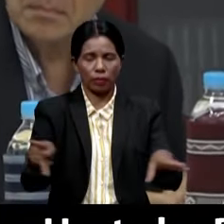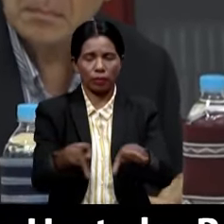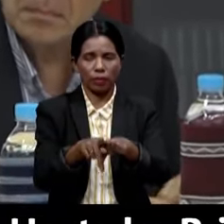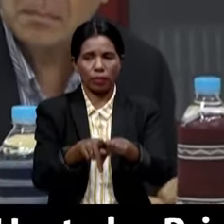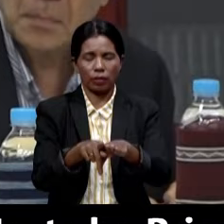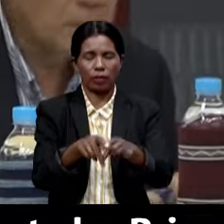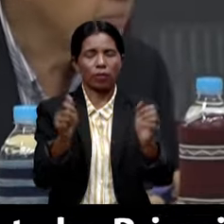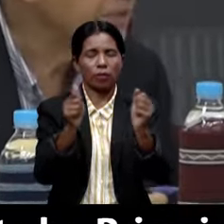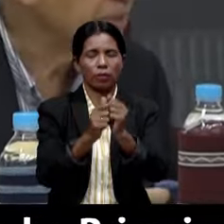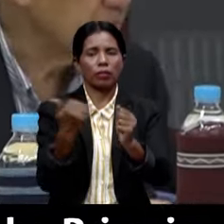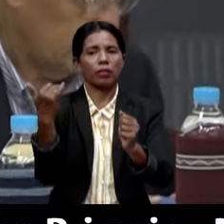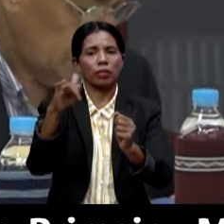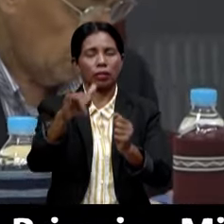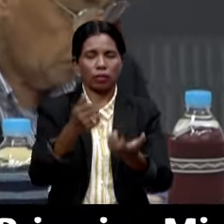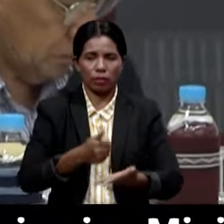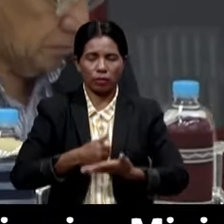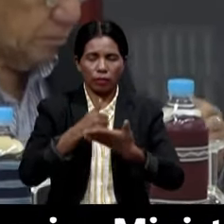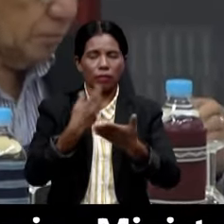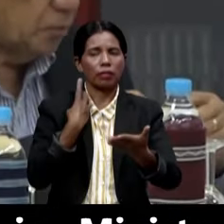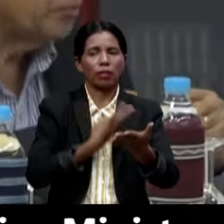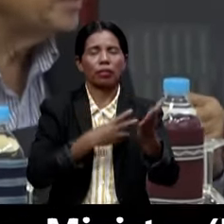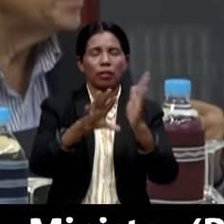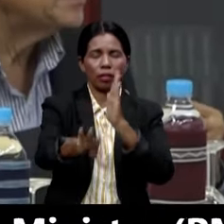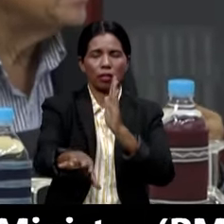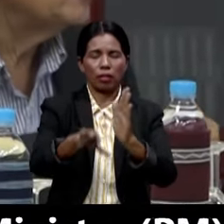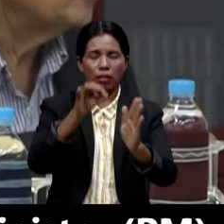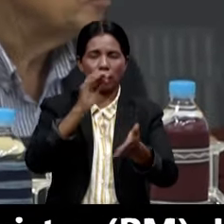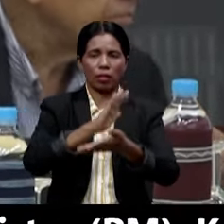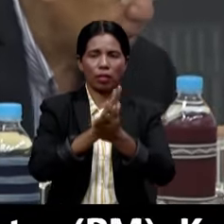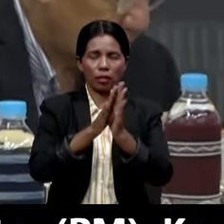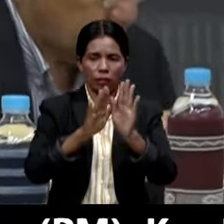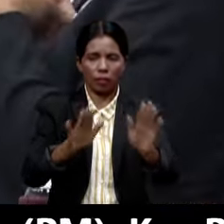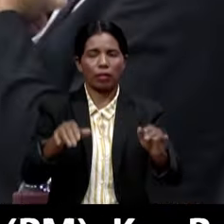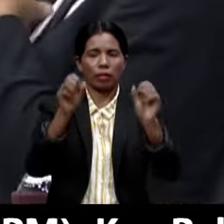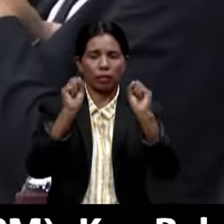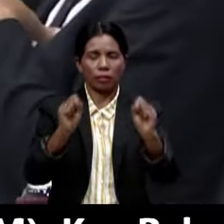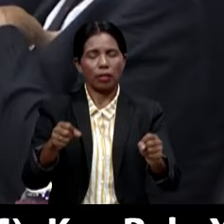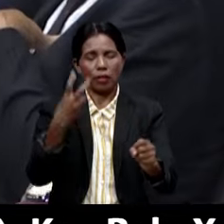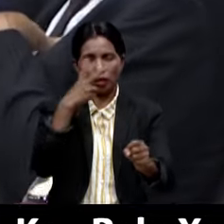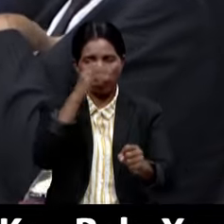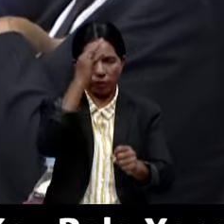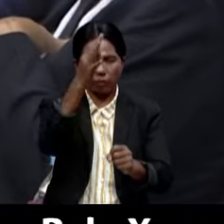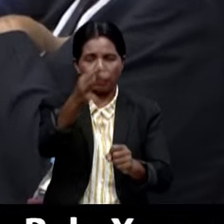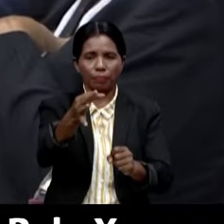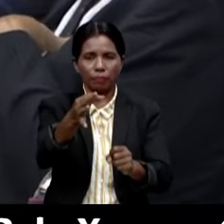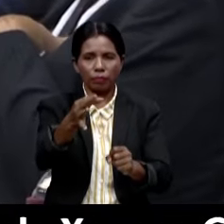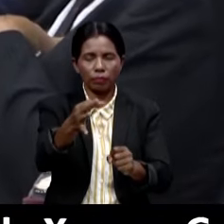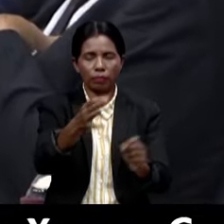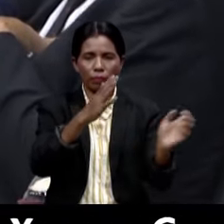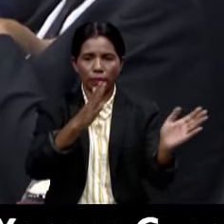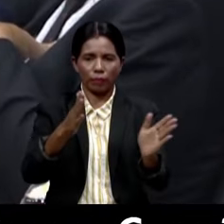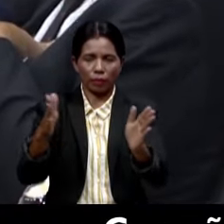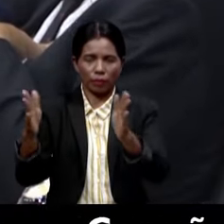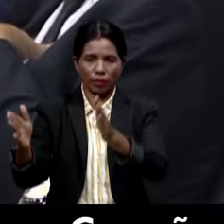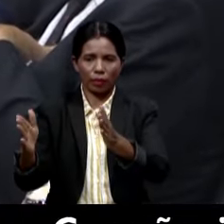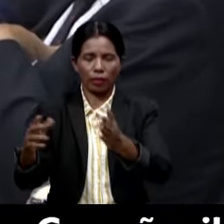nem a intervenção, e tá, é tá. Calma, pode bele, haré o nova processo,